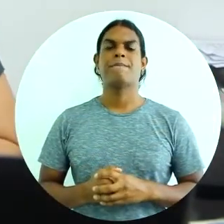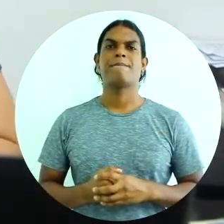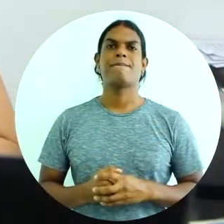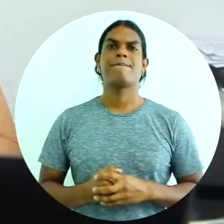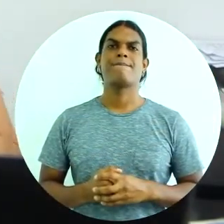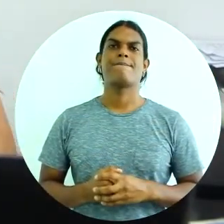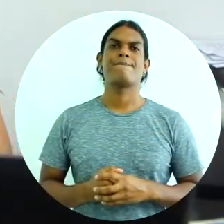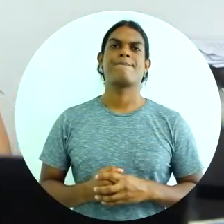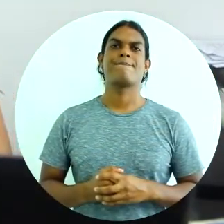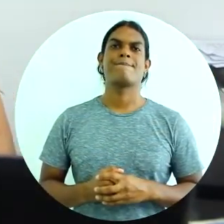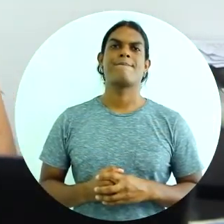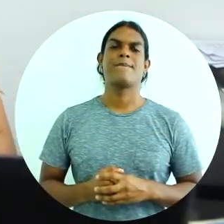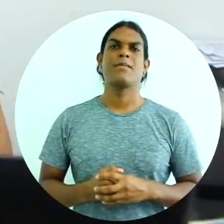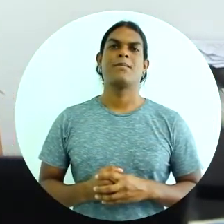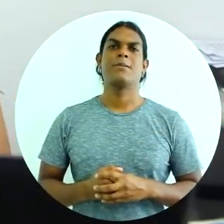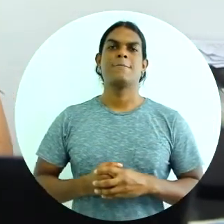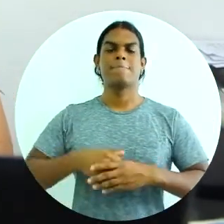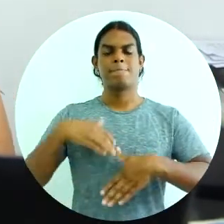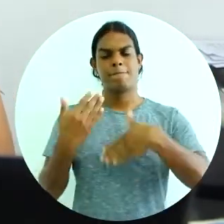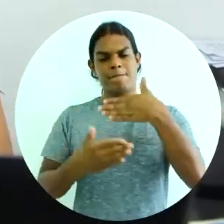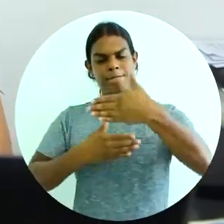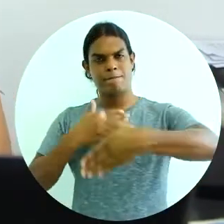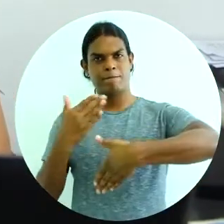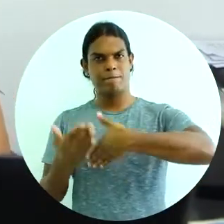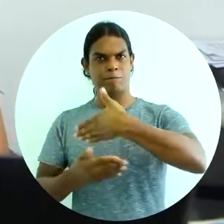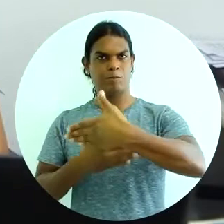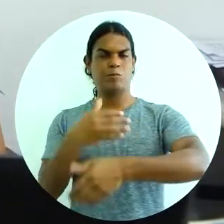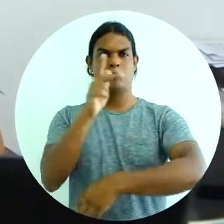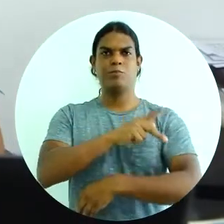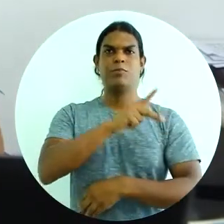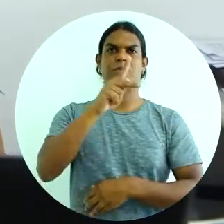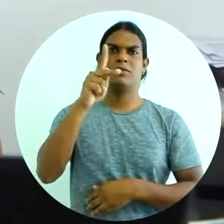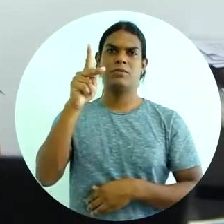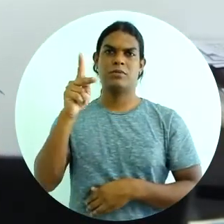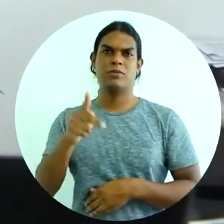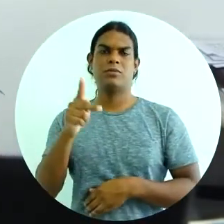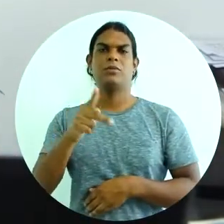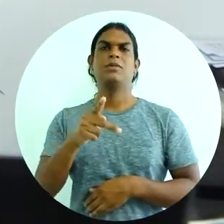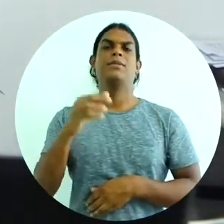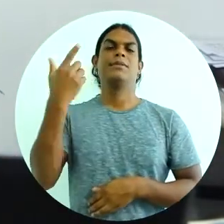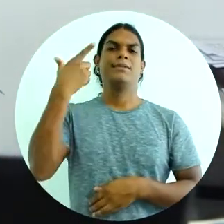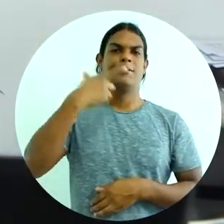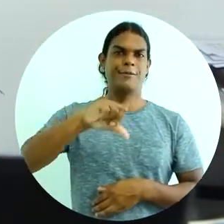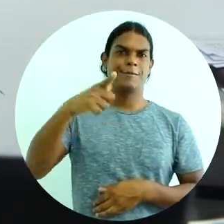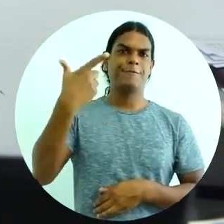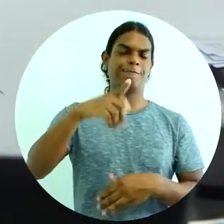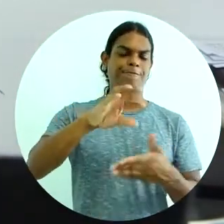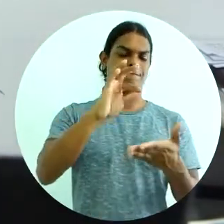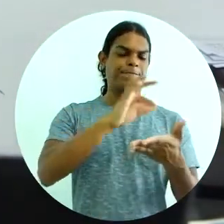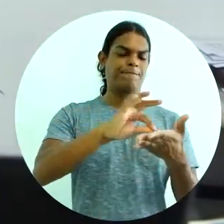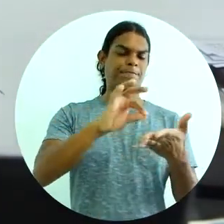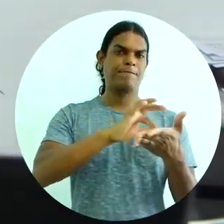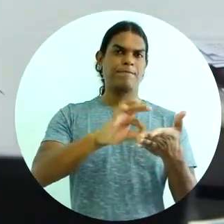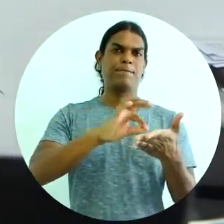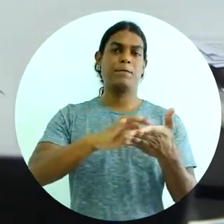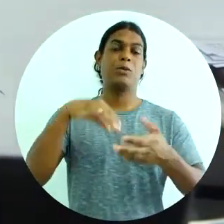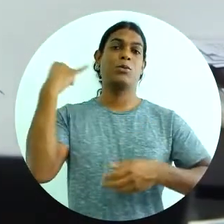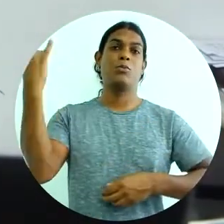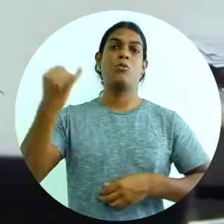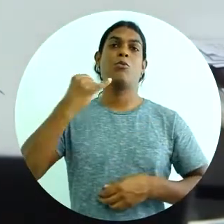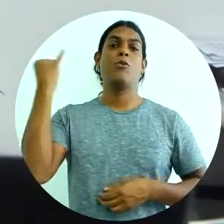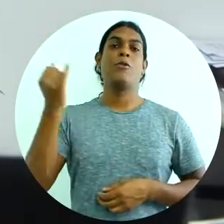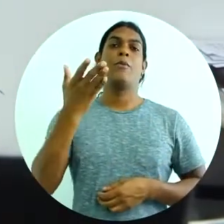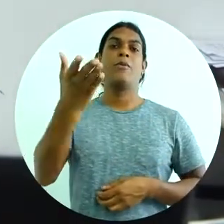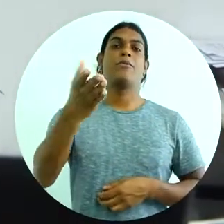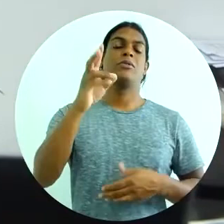escrever. Então, o processo orientado do professor de reescrita é essencial para que você